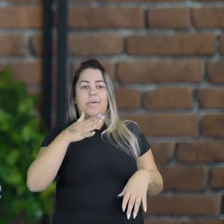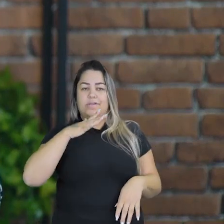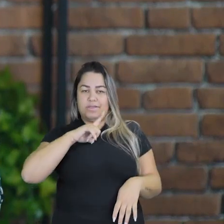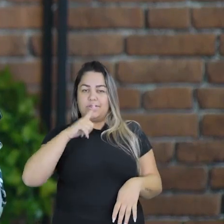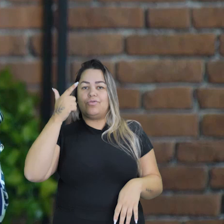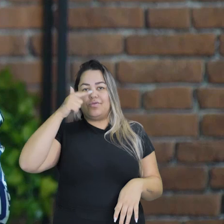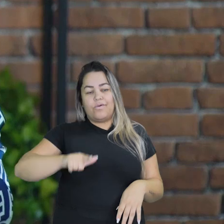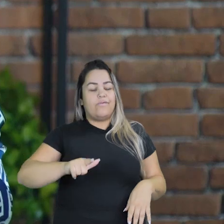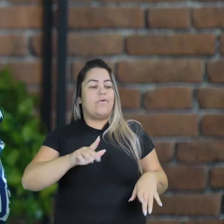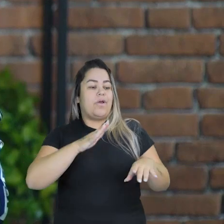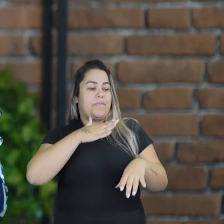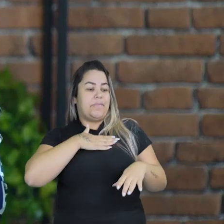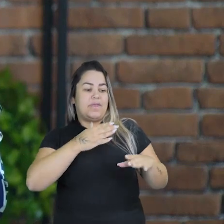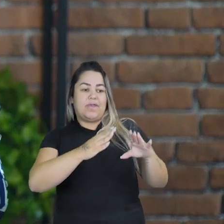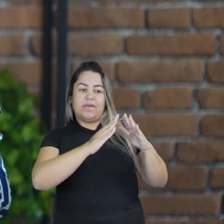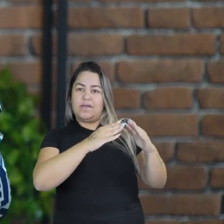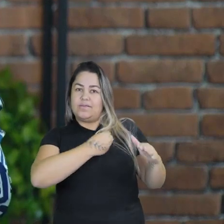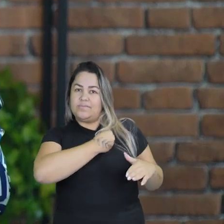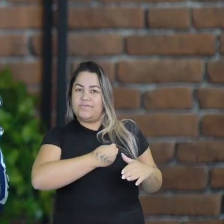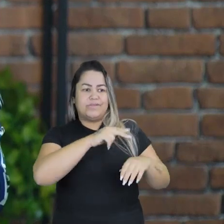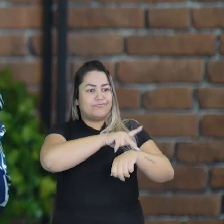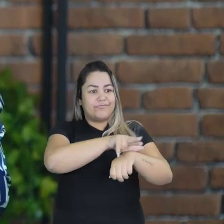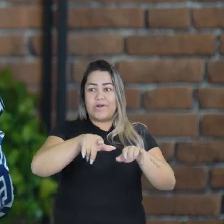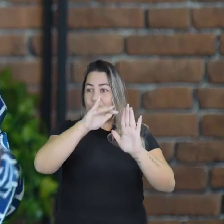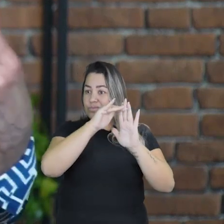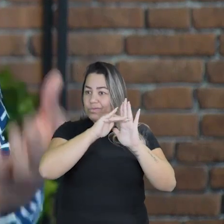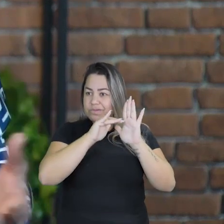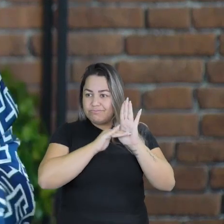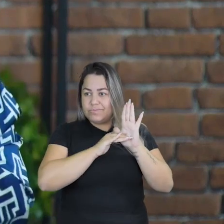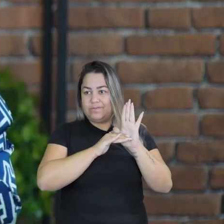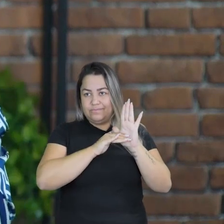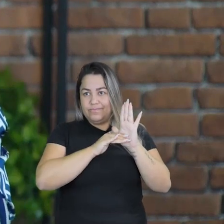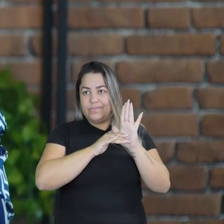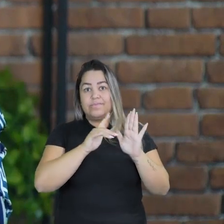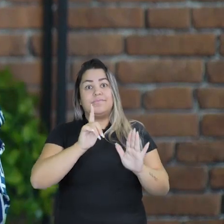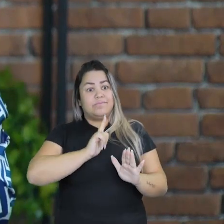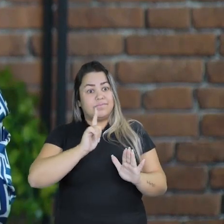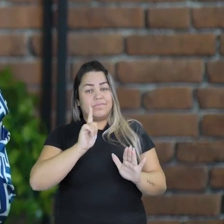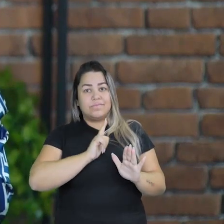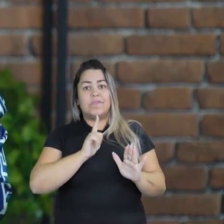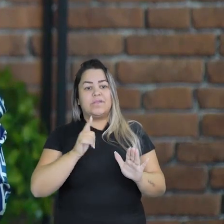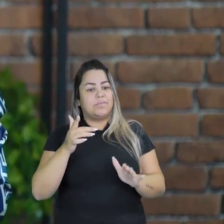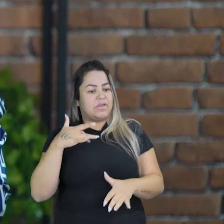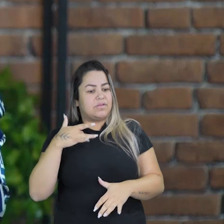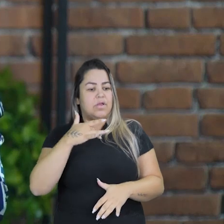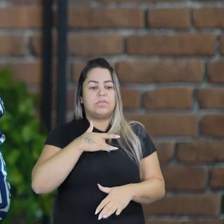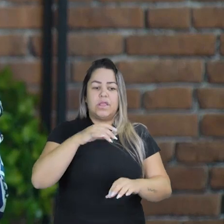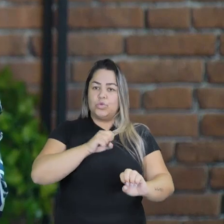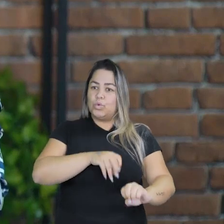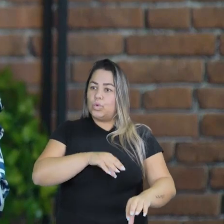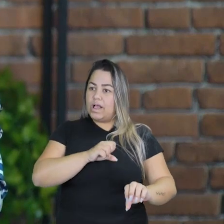de novo Minha Casa Minha Vida, o Farmácia Popular, temos o Luz para Todos, aonde ainda não tinha chegado luz, temos programas na